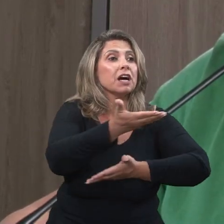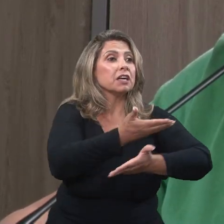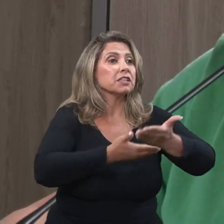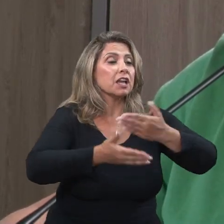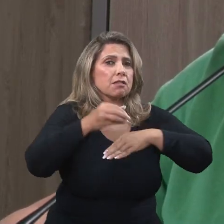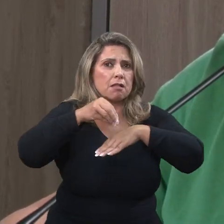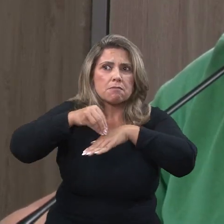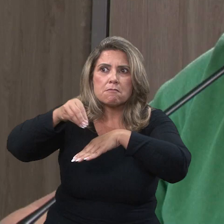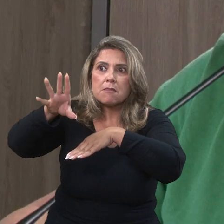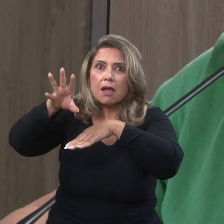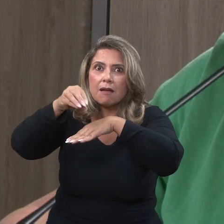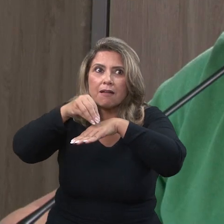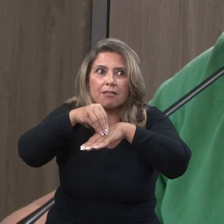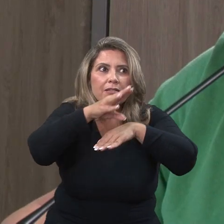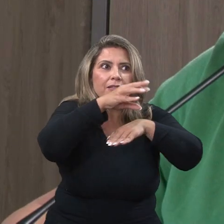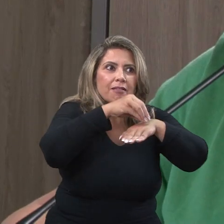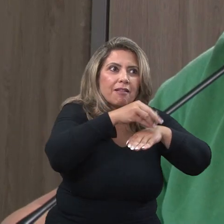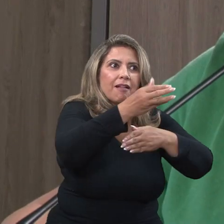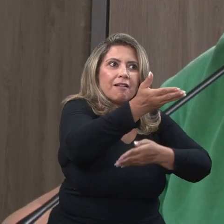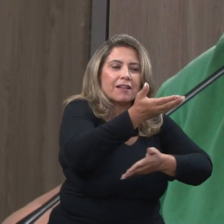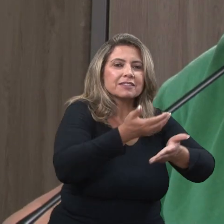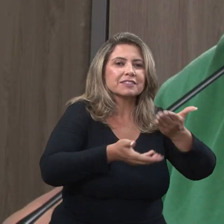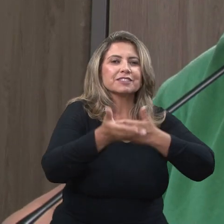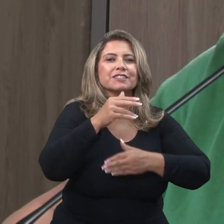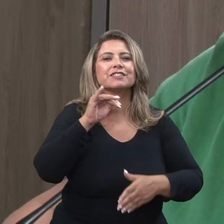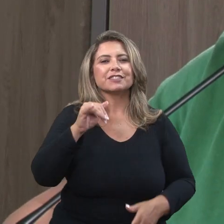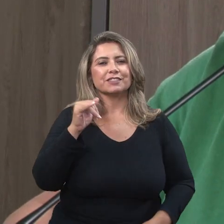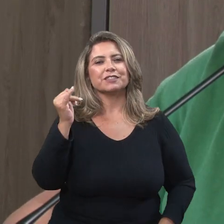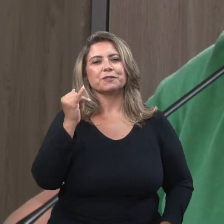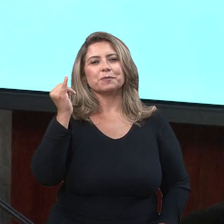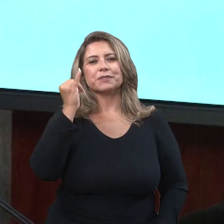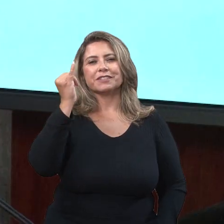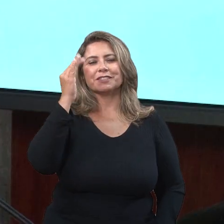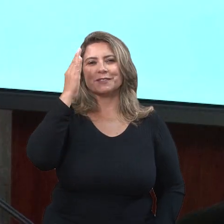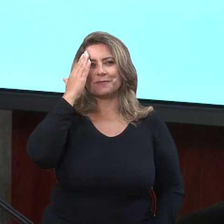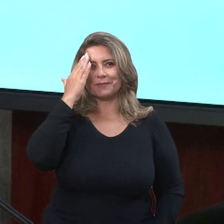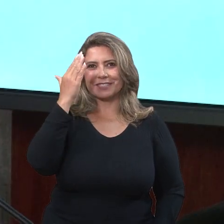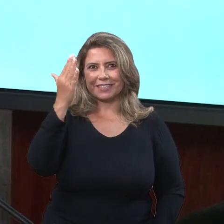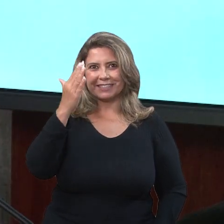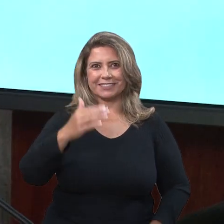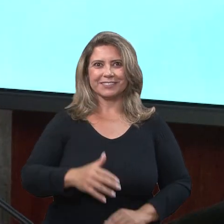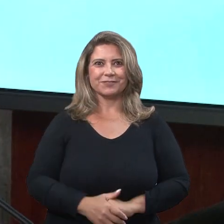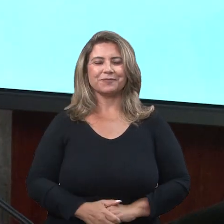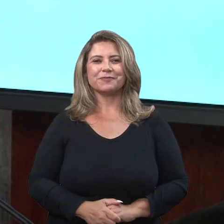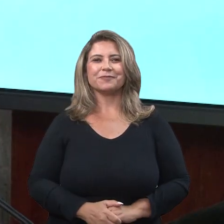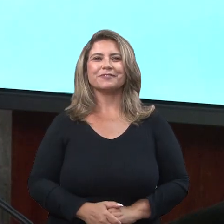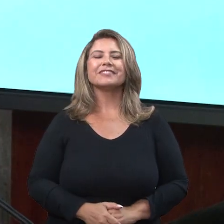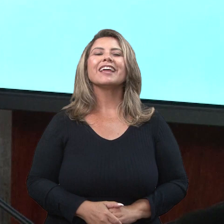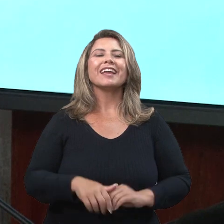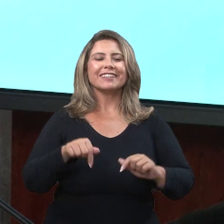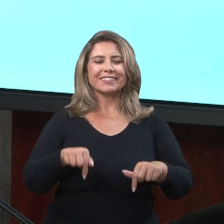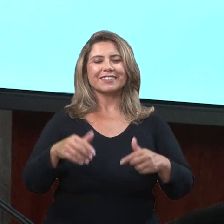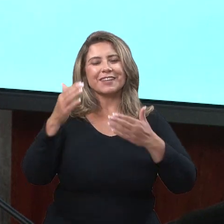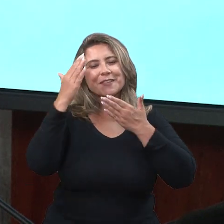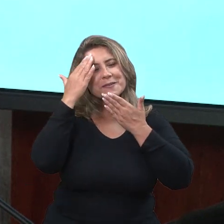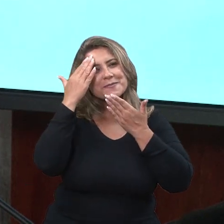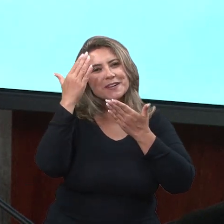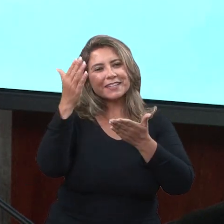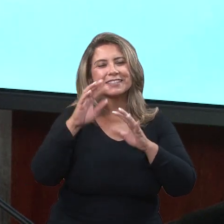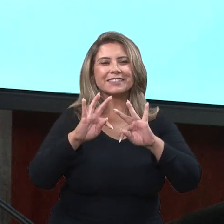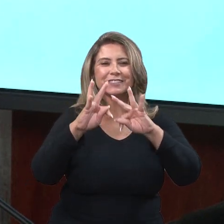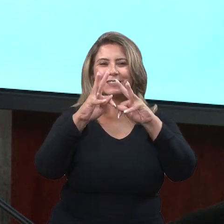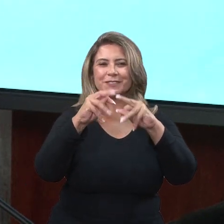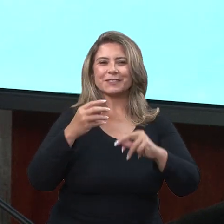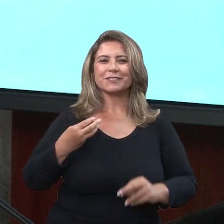essas informações. Então, acho que isso é muito importante. Muito obrigado. Bom, então, nós agradecemos muito a presença